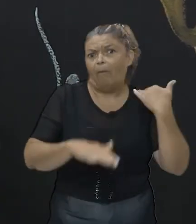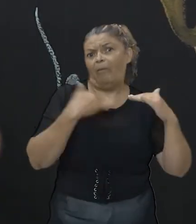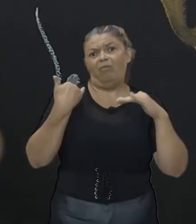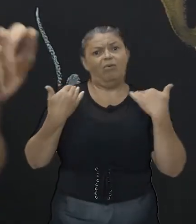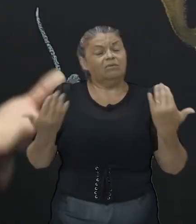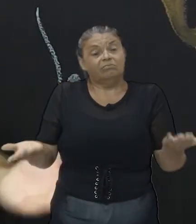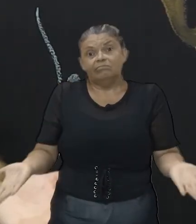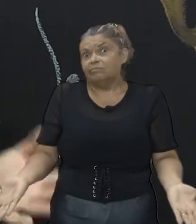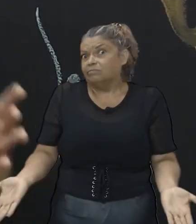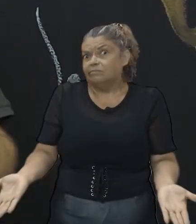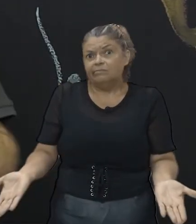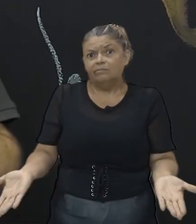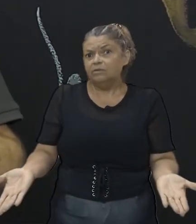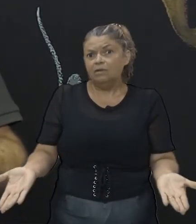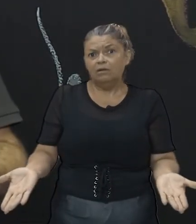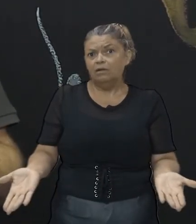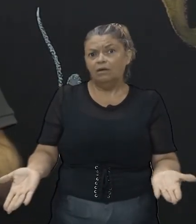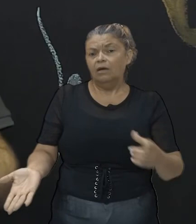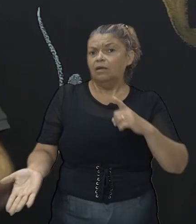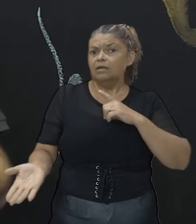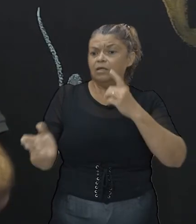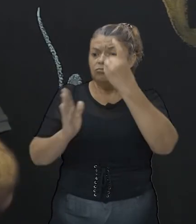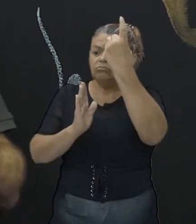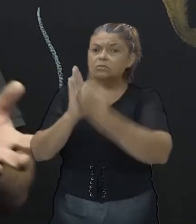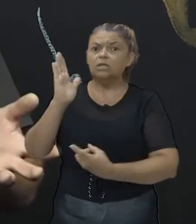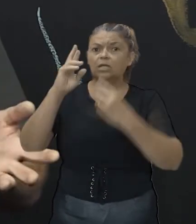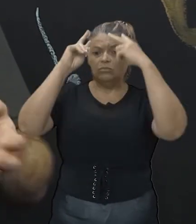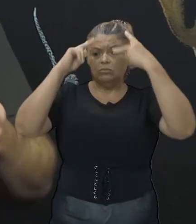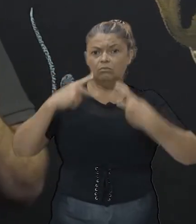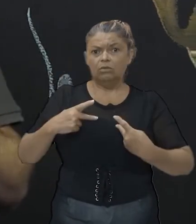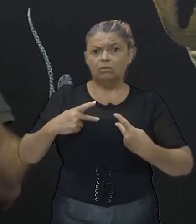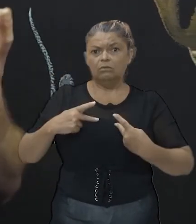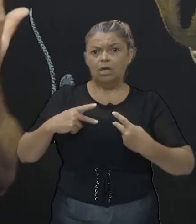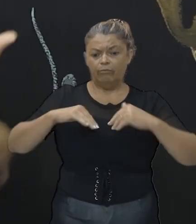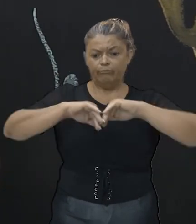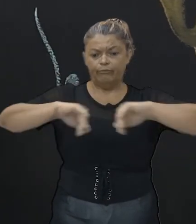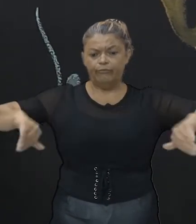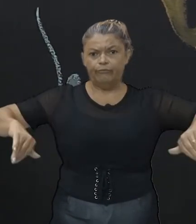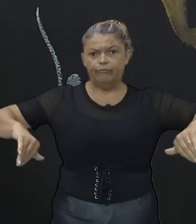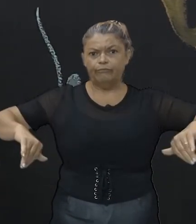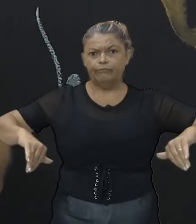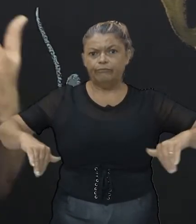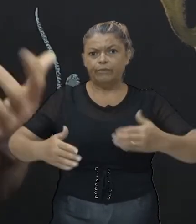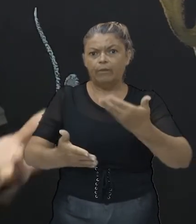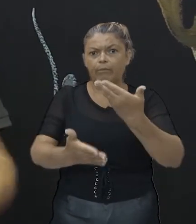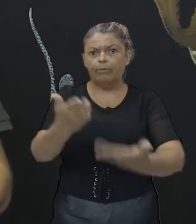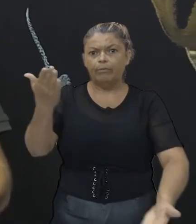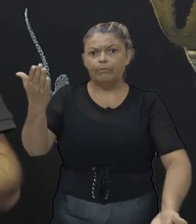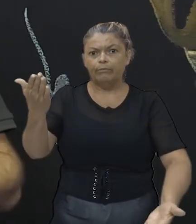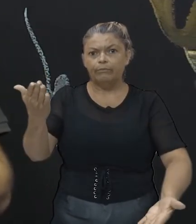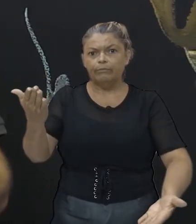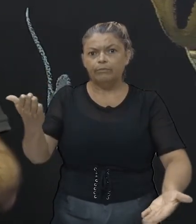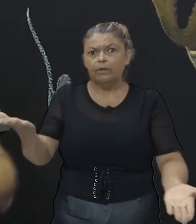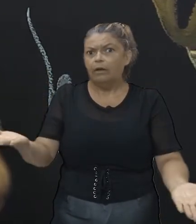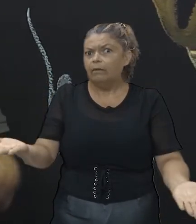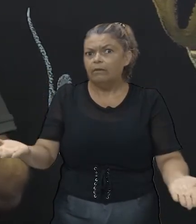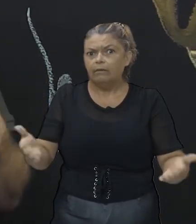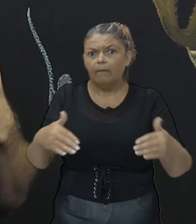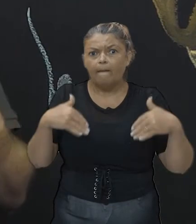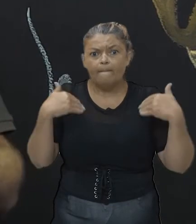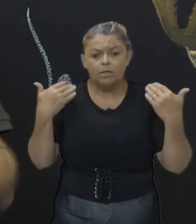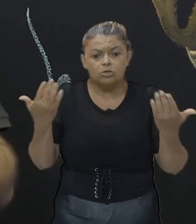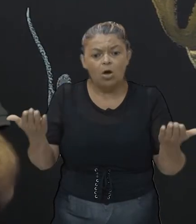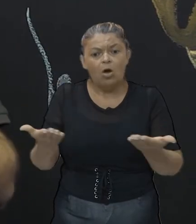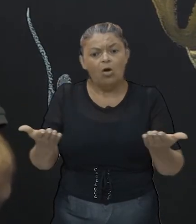públicas, desenvolvimento de direitos humanos, acabaram aí sendo quebradas. E hoje existe já uma mobilidade social mais